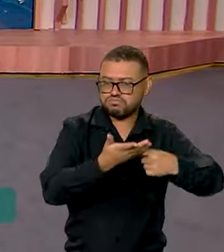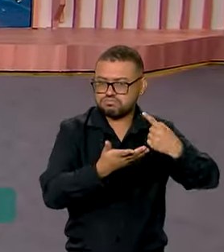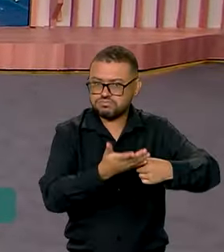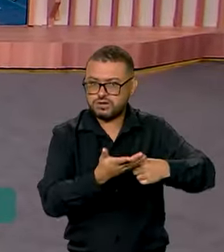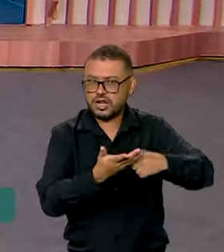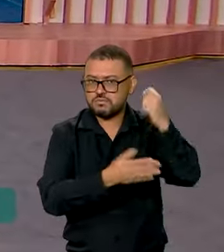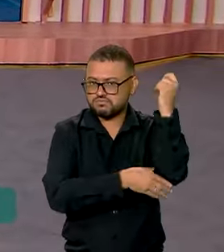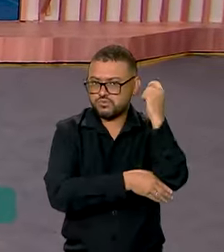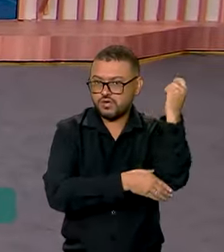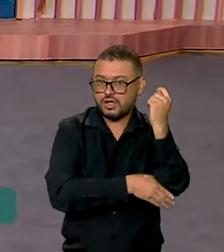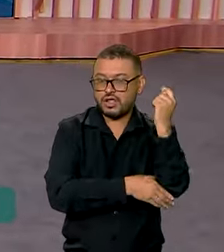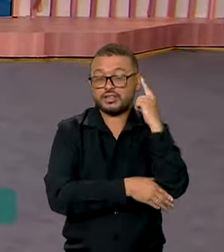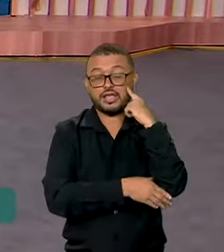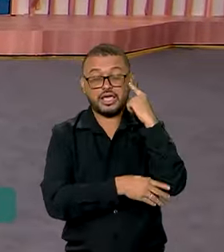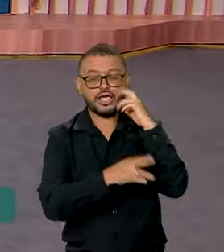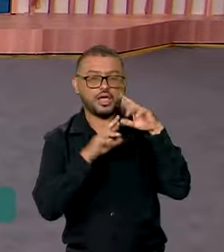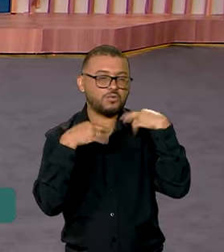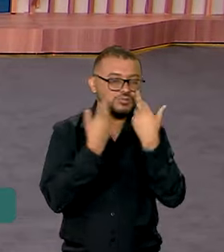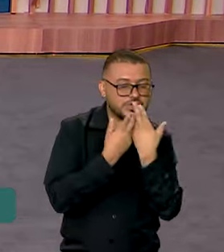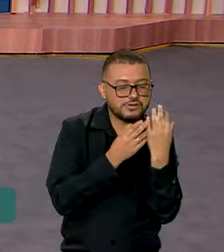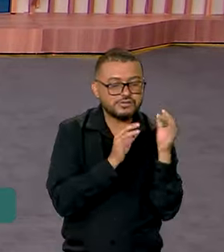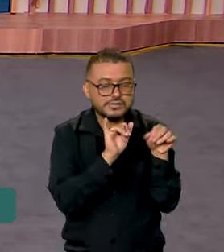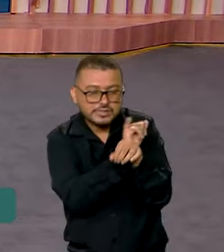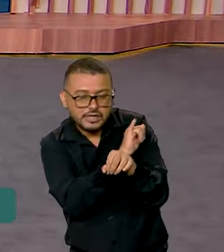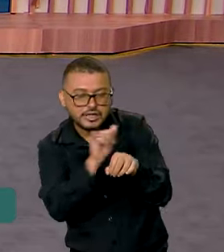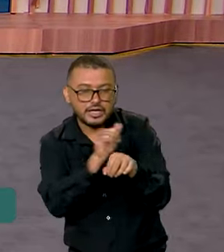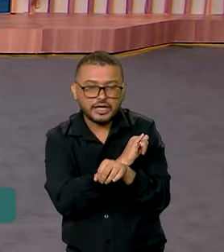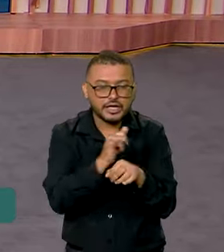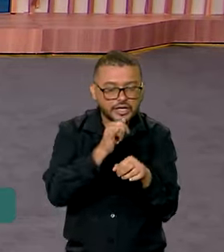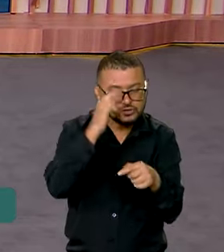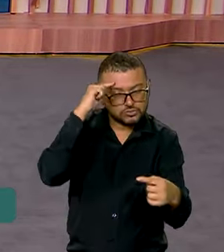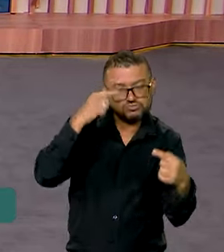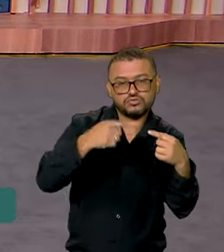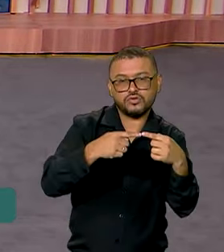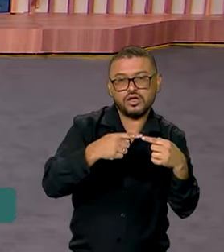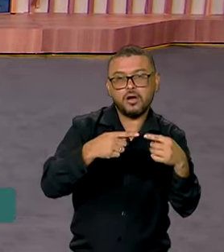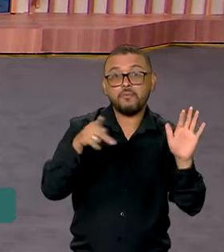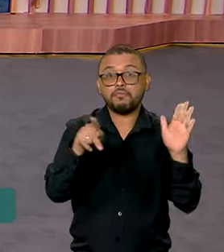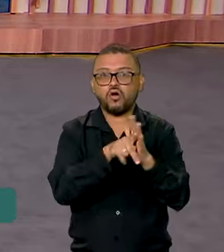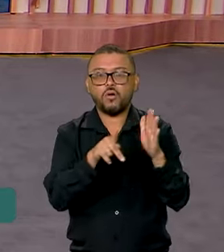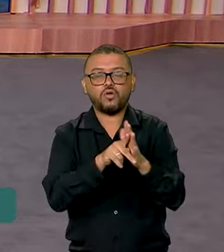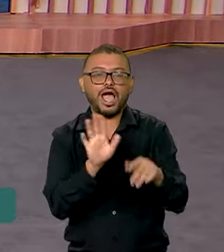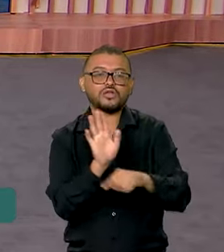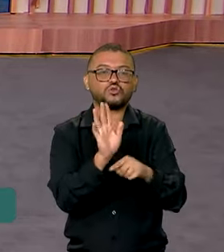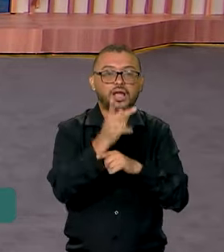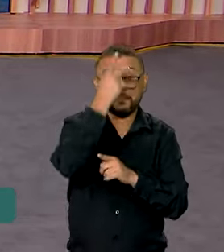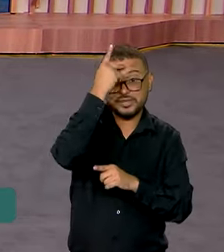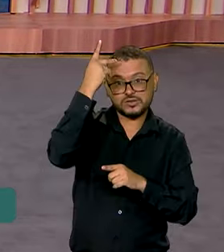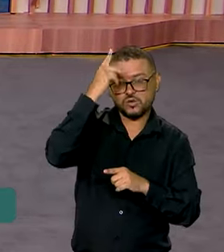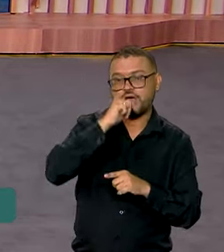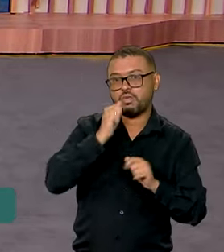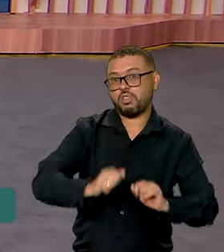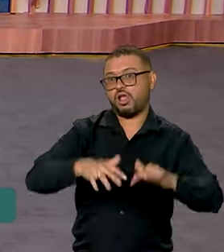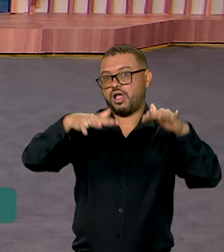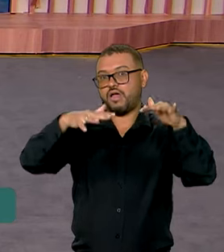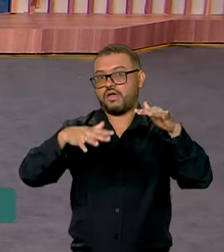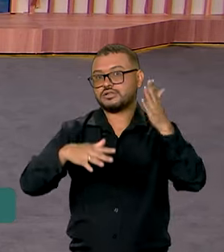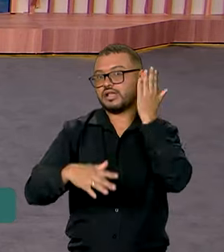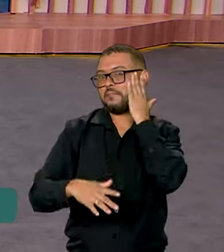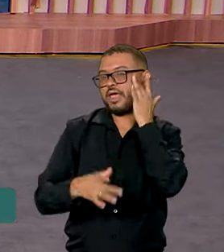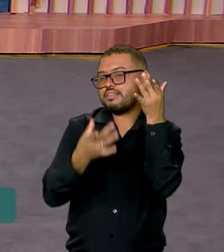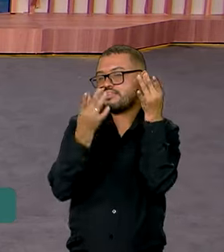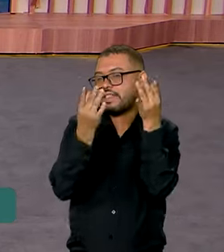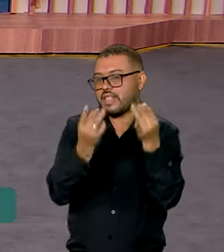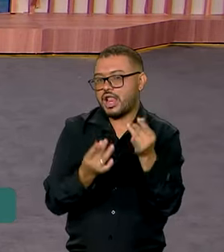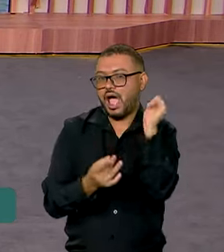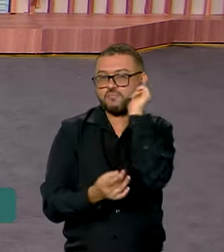hoje, no final da tarde, para alinhar ações de cuidados junto à população afetada pelas enchentes. Quem tem os